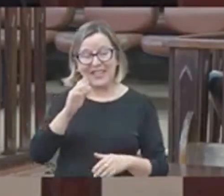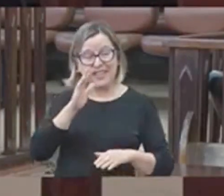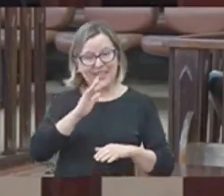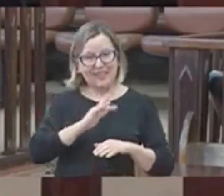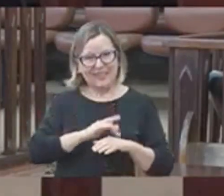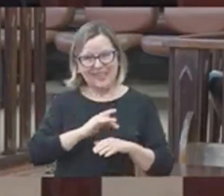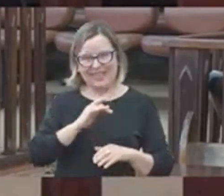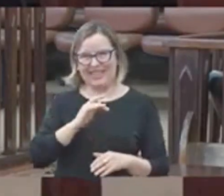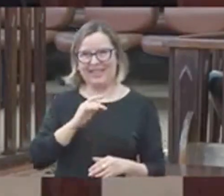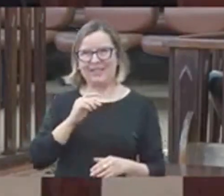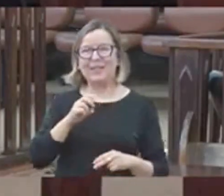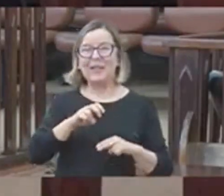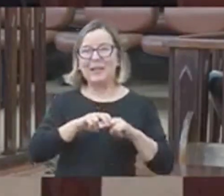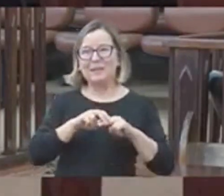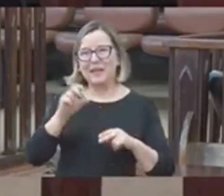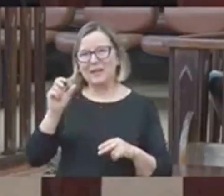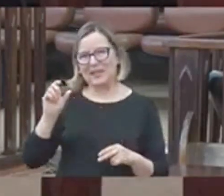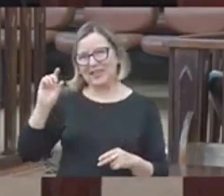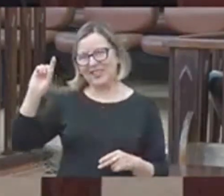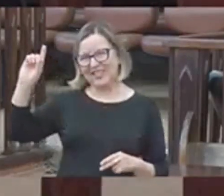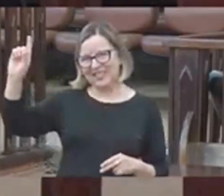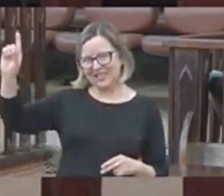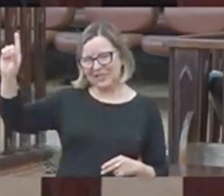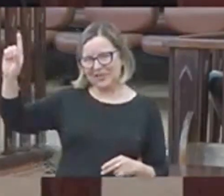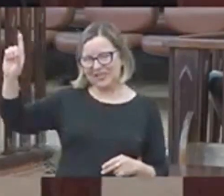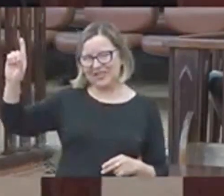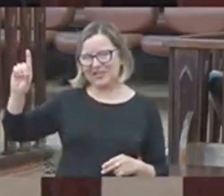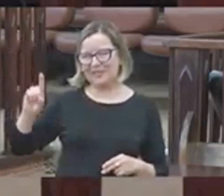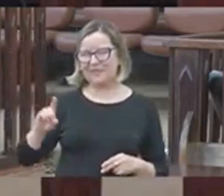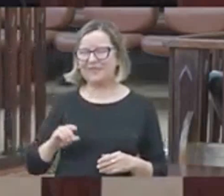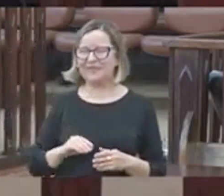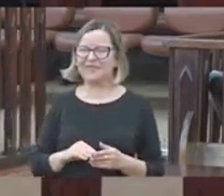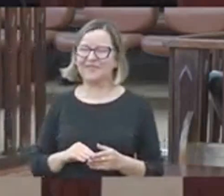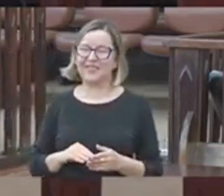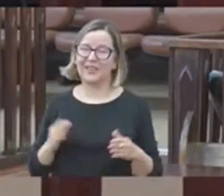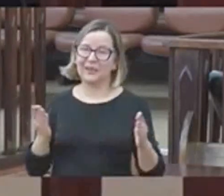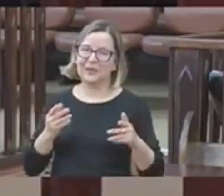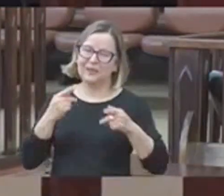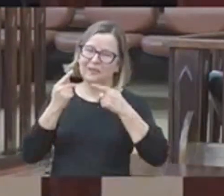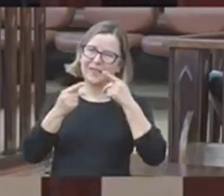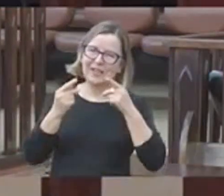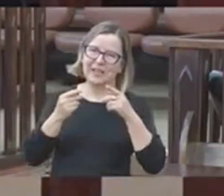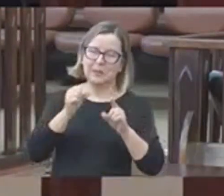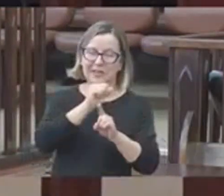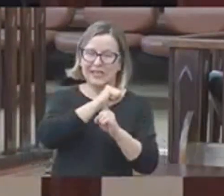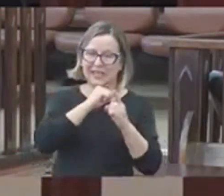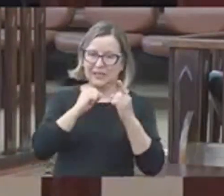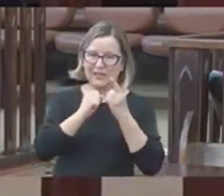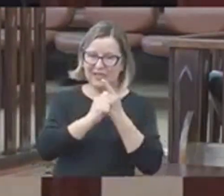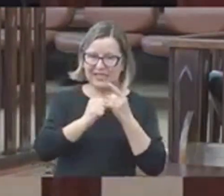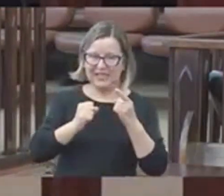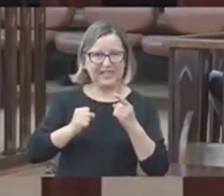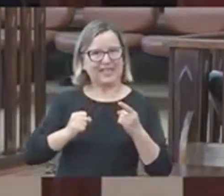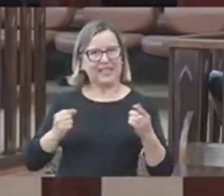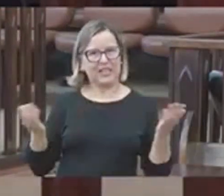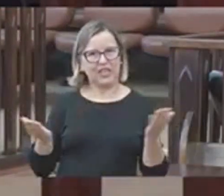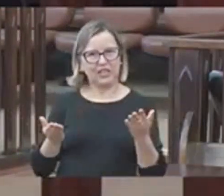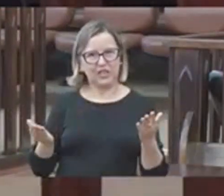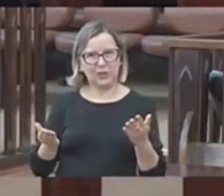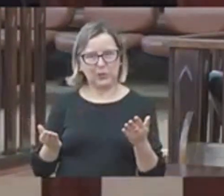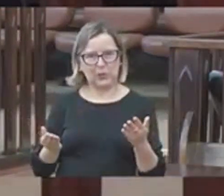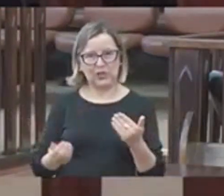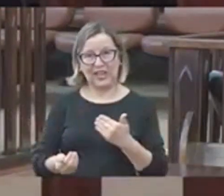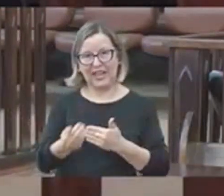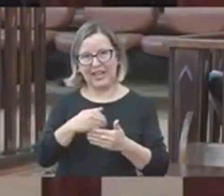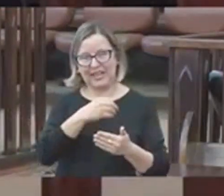panorama da realidade da sociedade atual, da entrada do pecado, da nossa